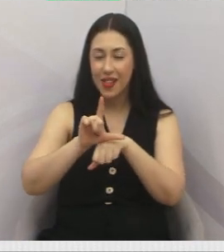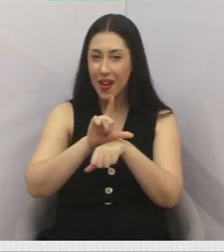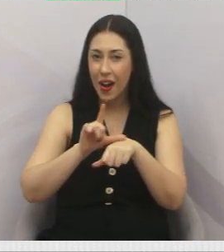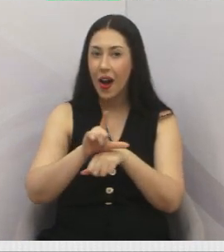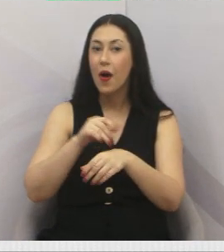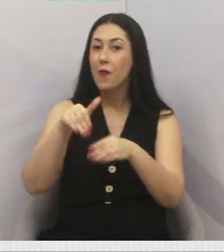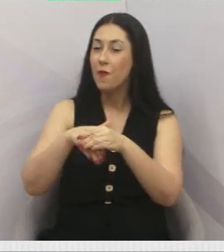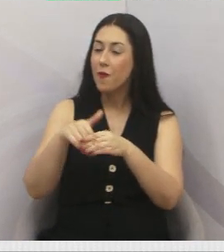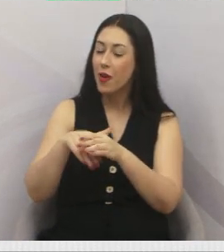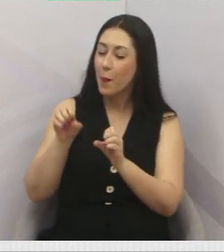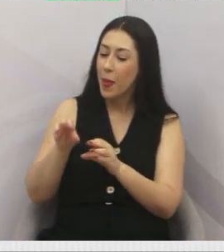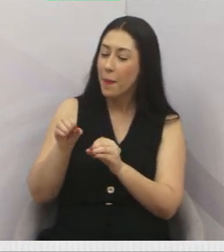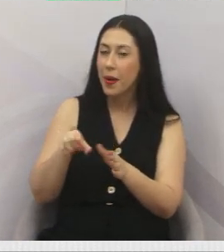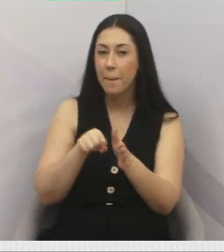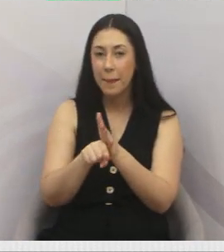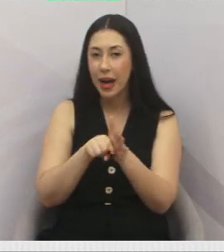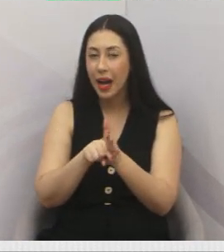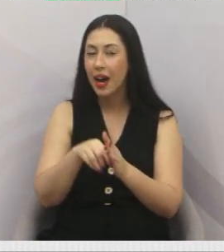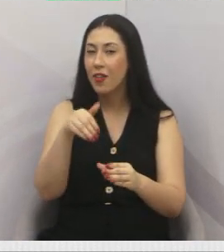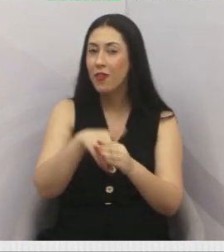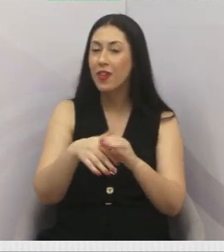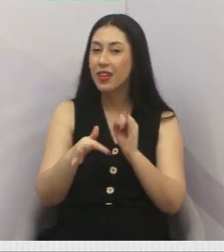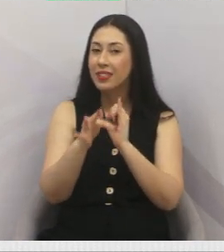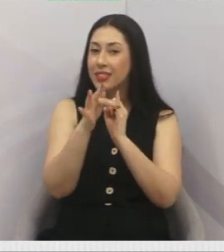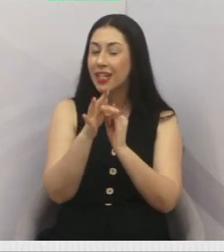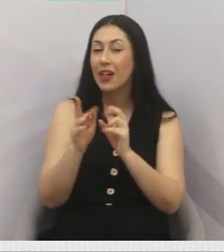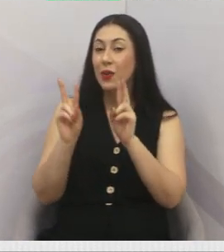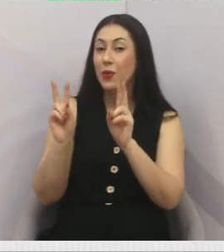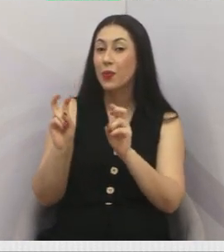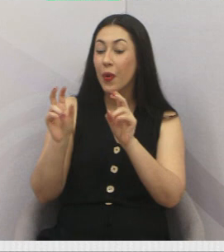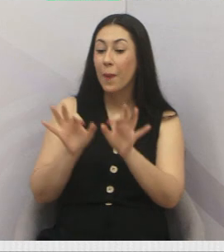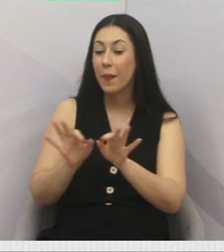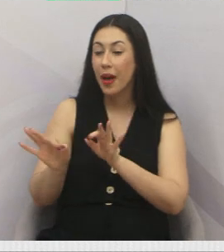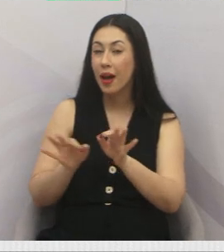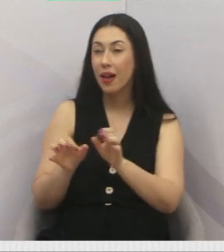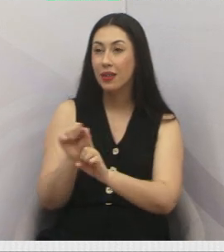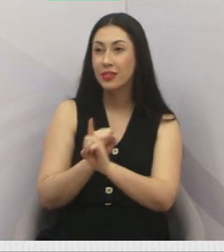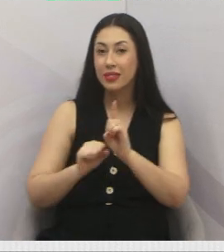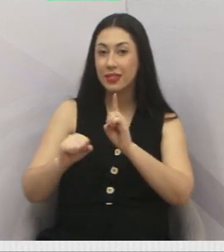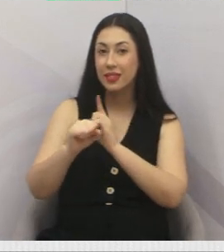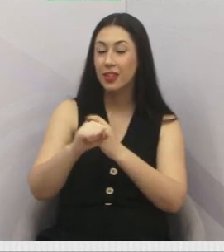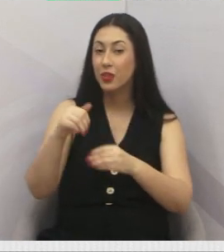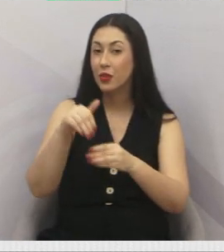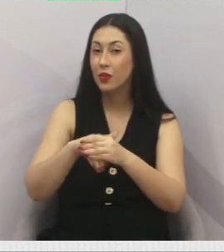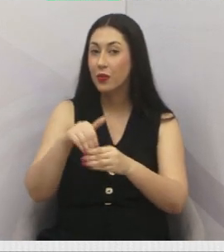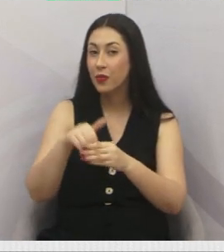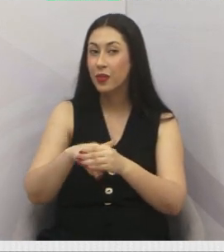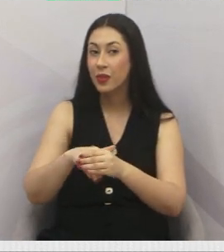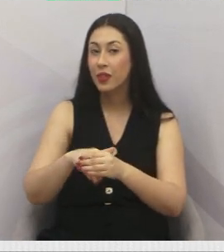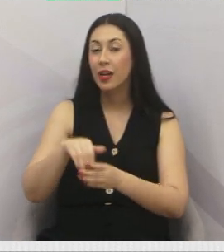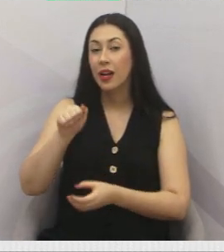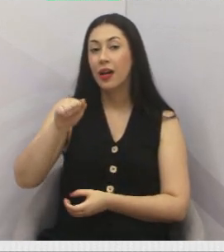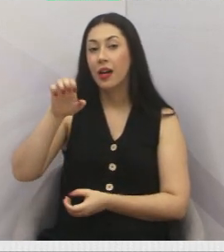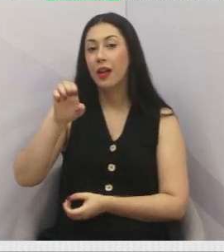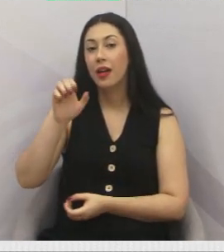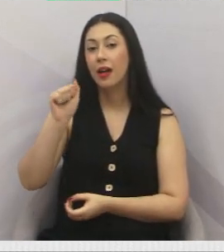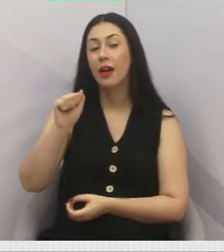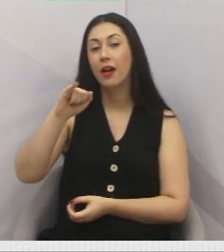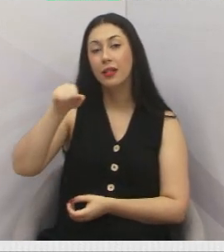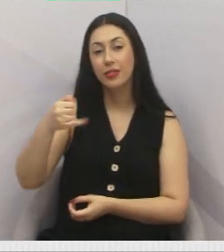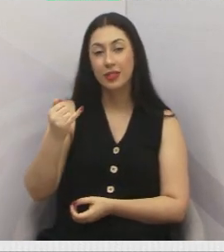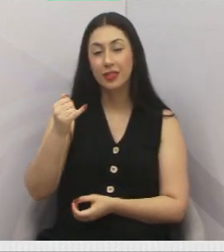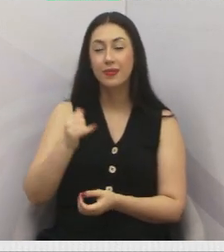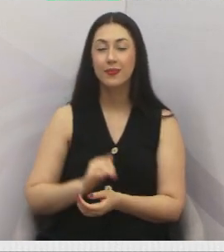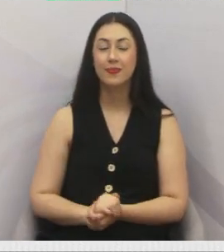Entidades Acadêmicas de Pesquisa, um voto para Instituto Federal. Segmento Organização da Sociedade Civil, um voto para AEAJ, Associação dos